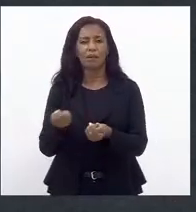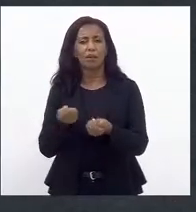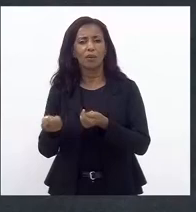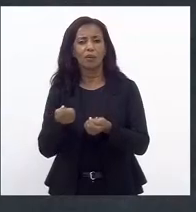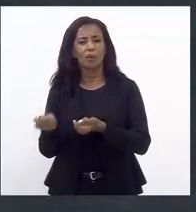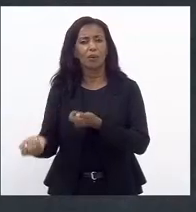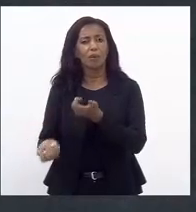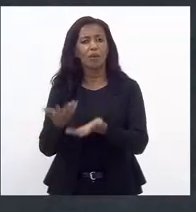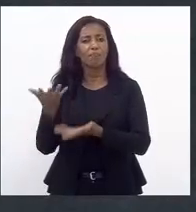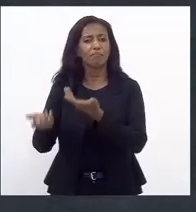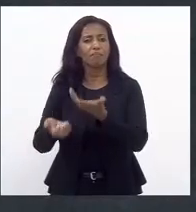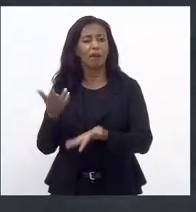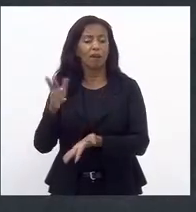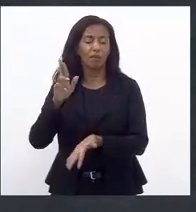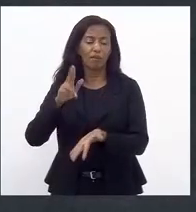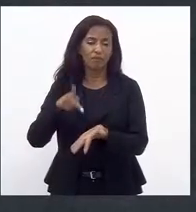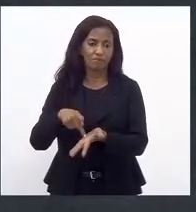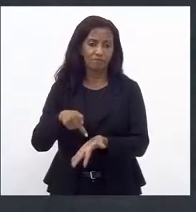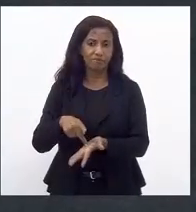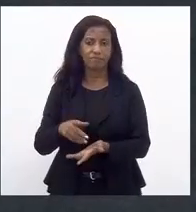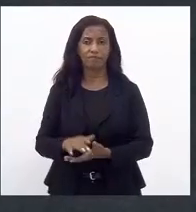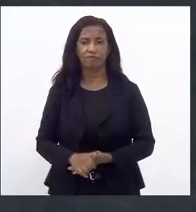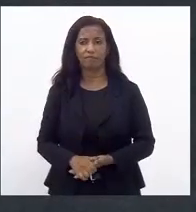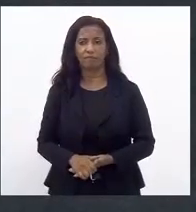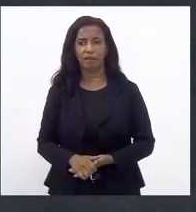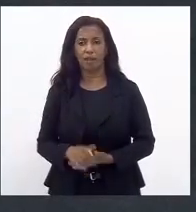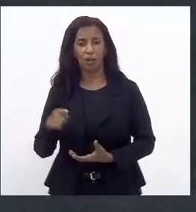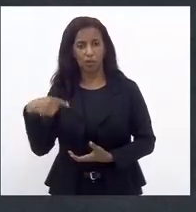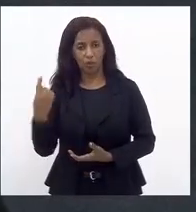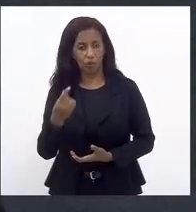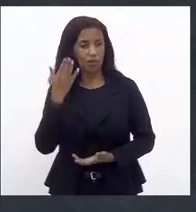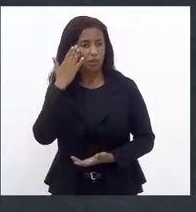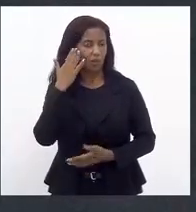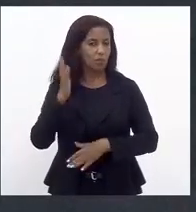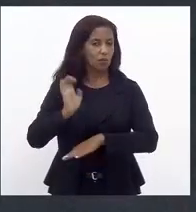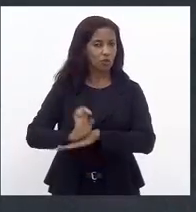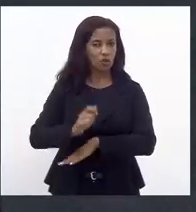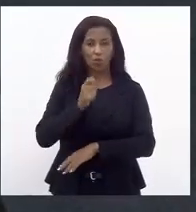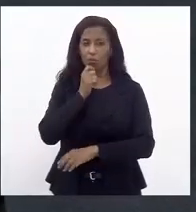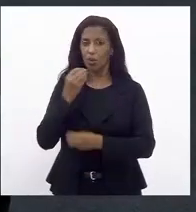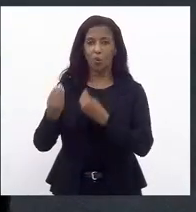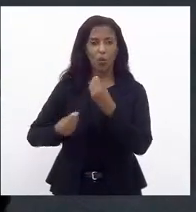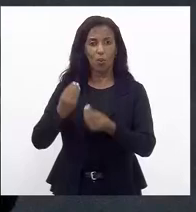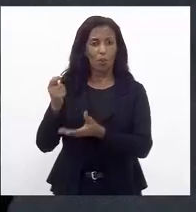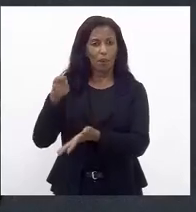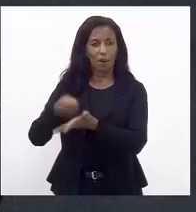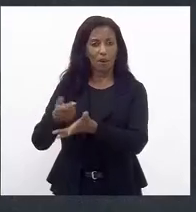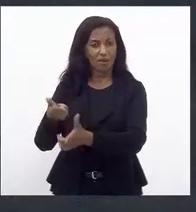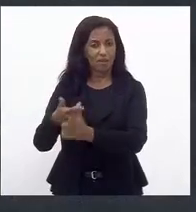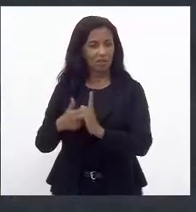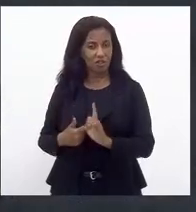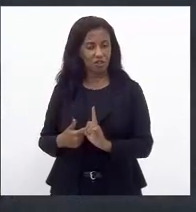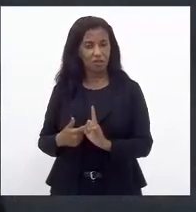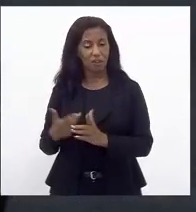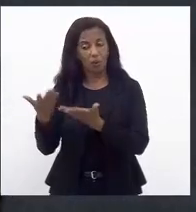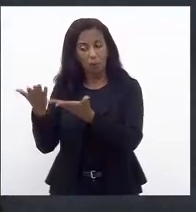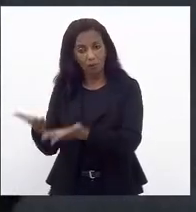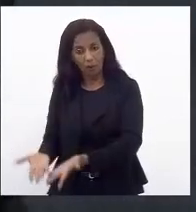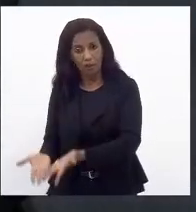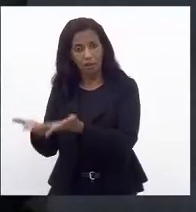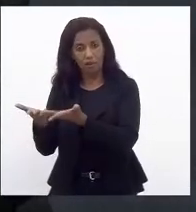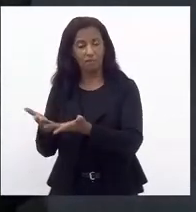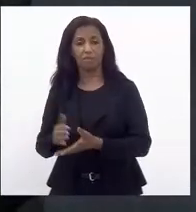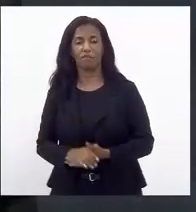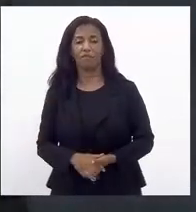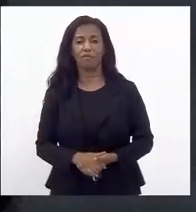frutificar essa é uma realidade nós sabemos que o estado não tem condições de pagar essa dívida do jeito como ela